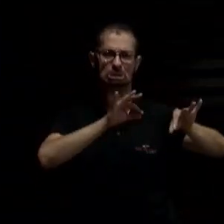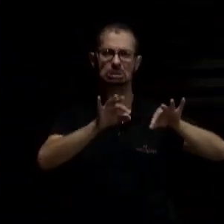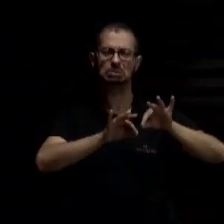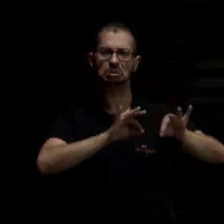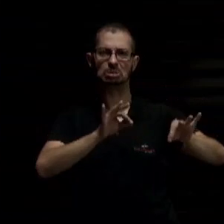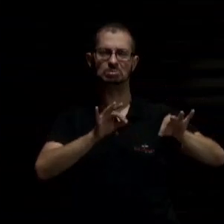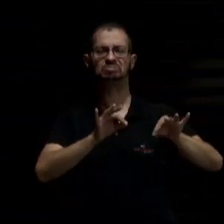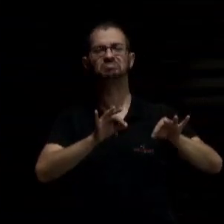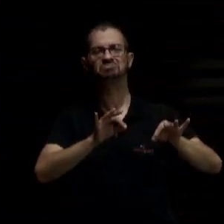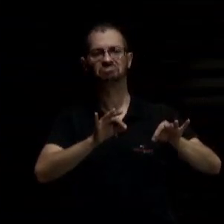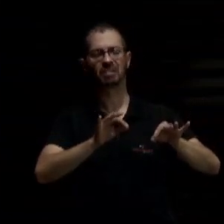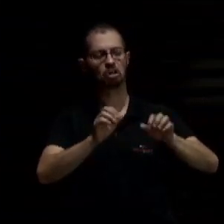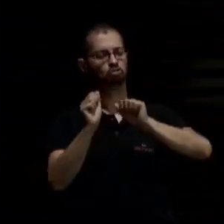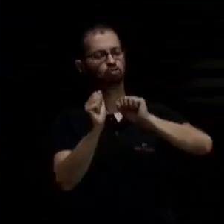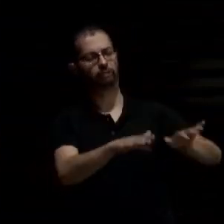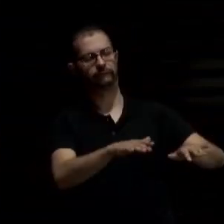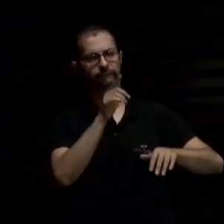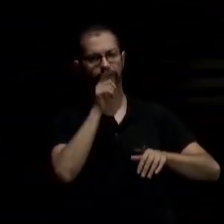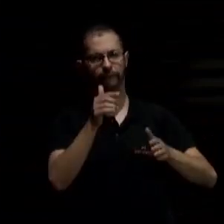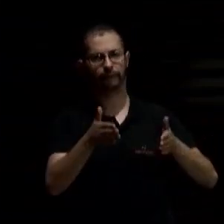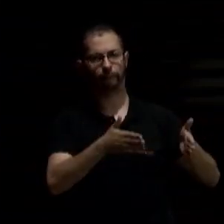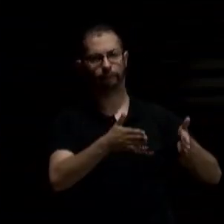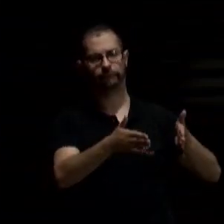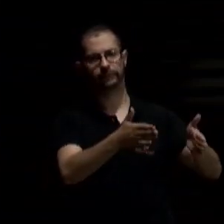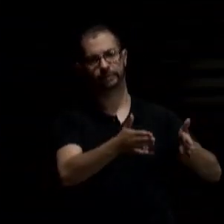e jogou no rio.